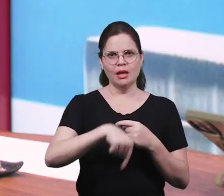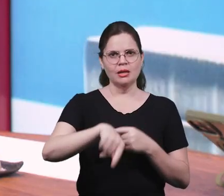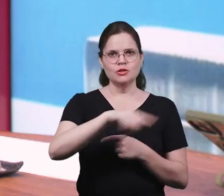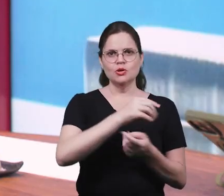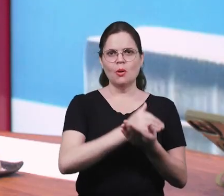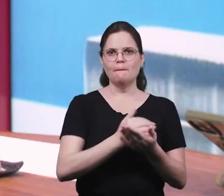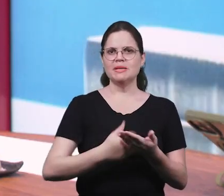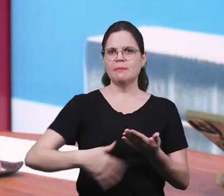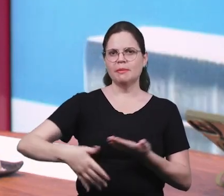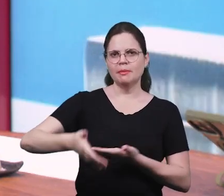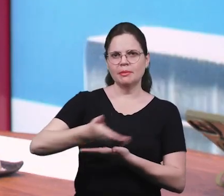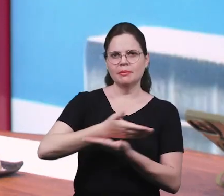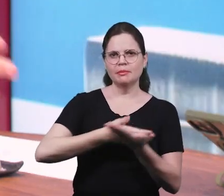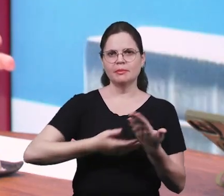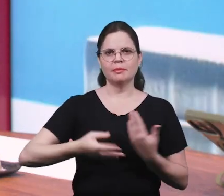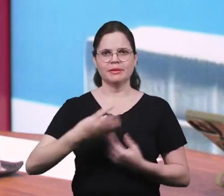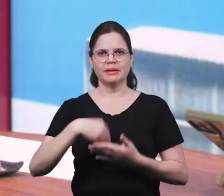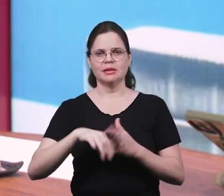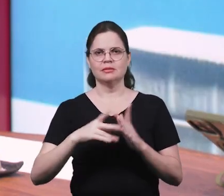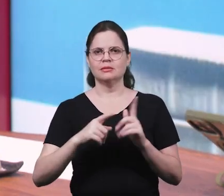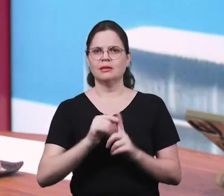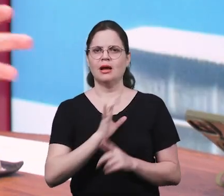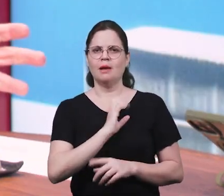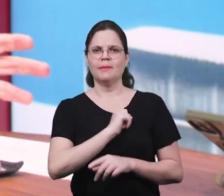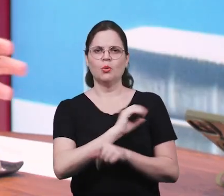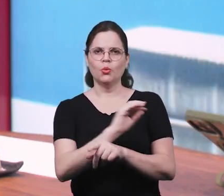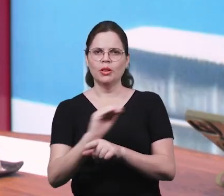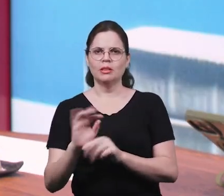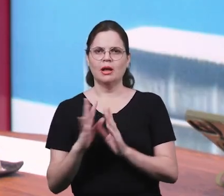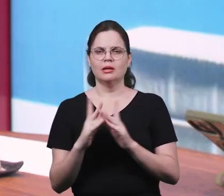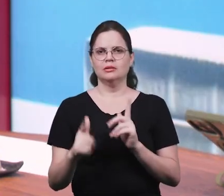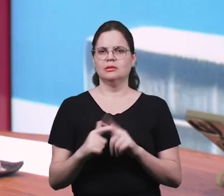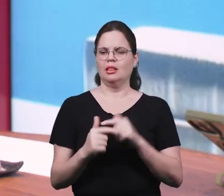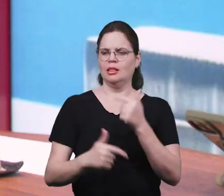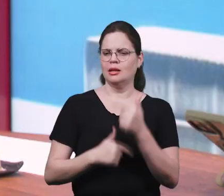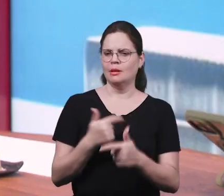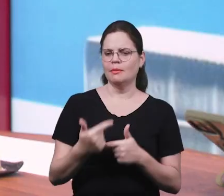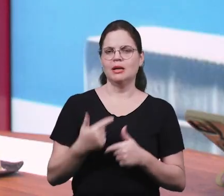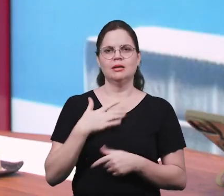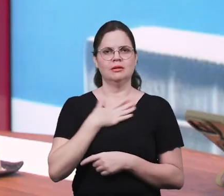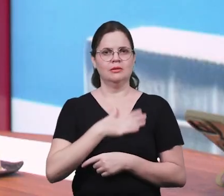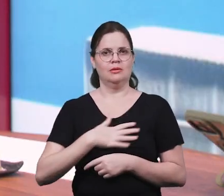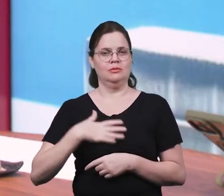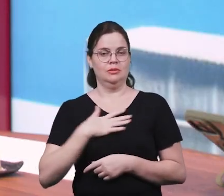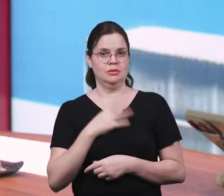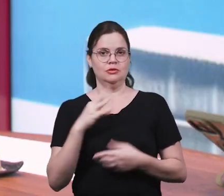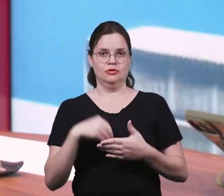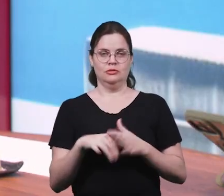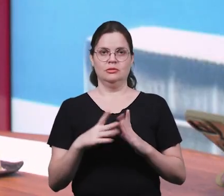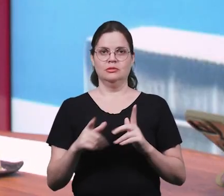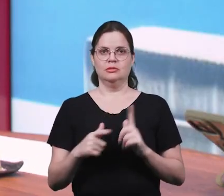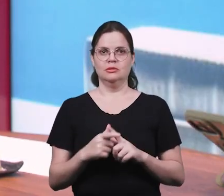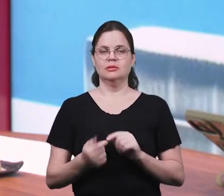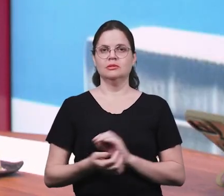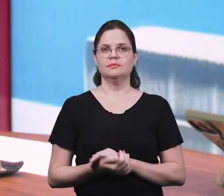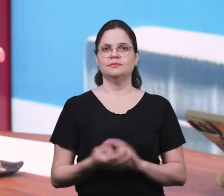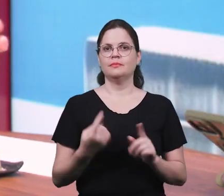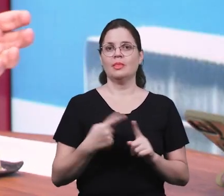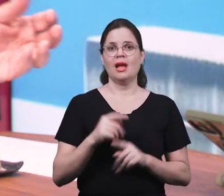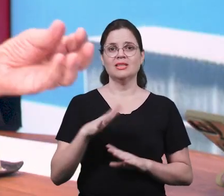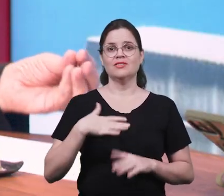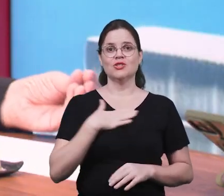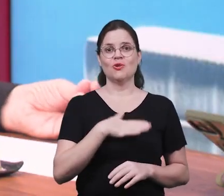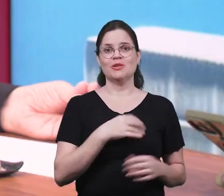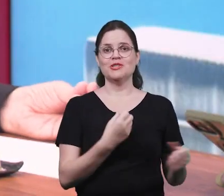envolvidos, amando tomar conta do corpo, servindo, tendo de prazer, né, muitas vezes em varrer.